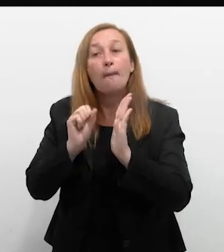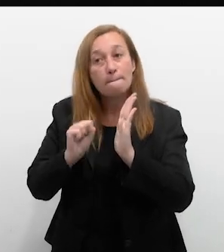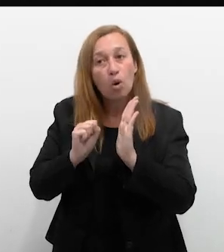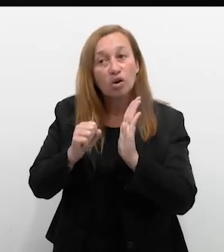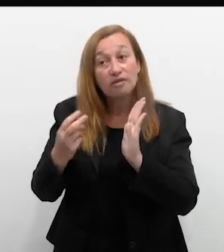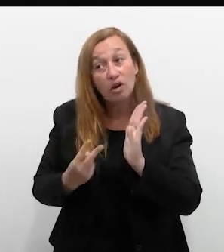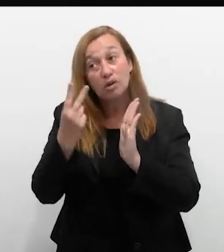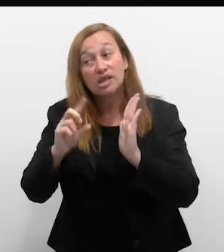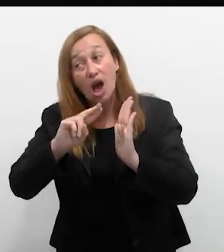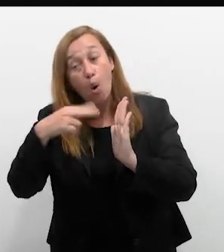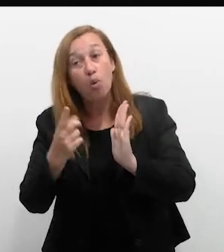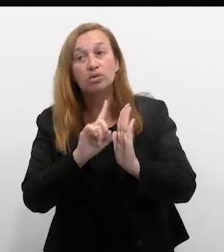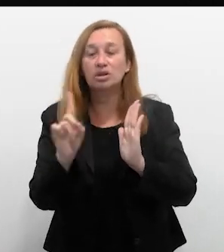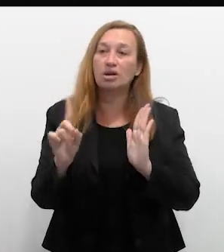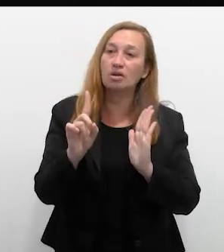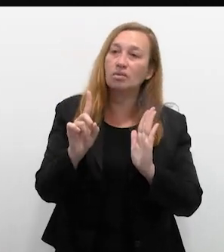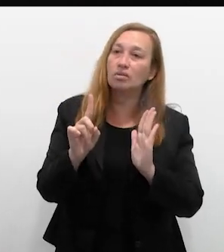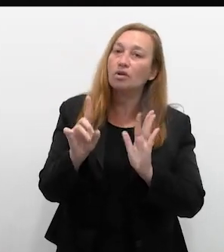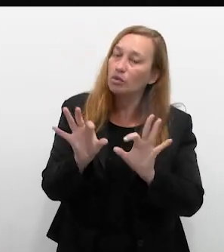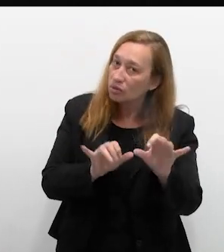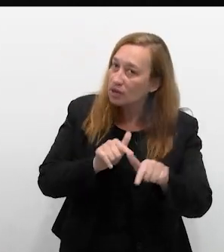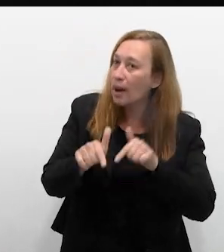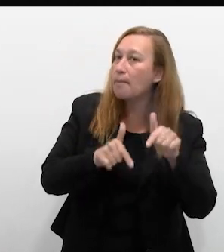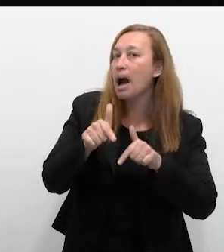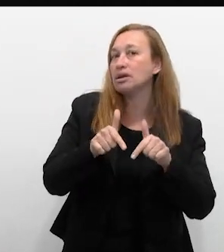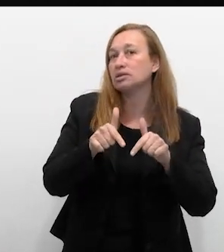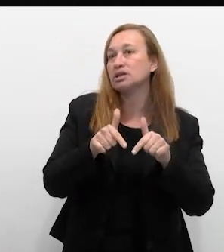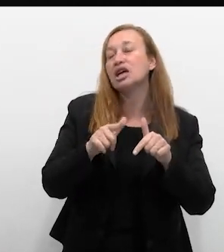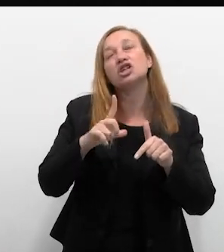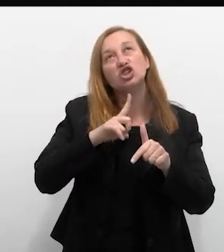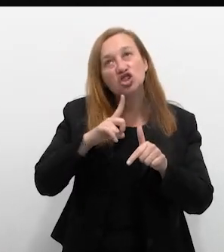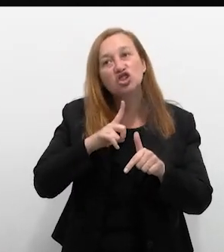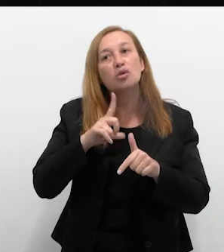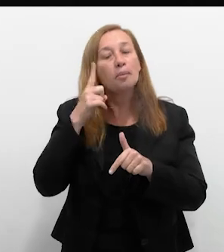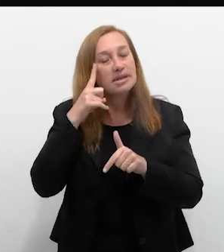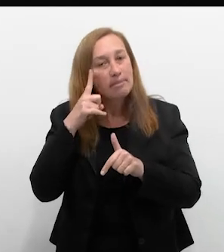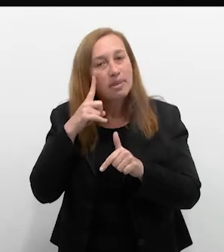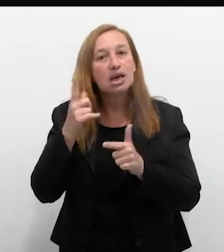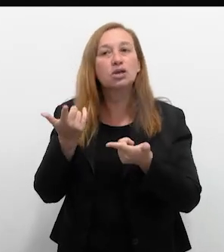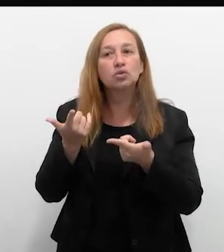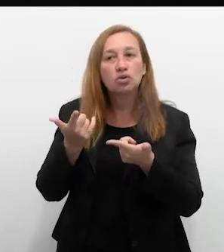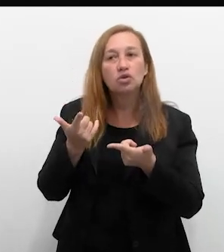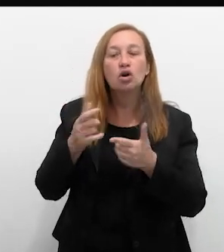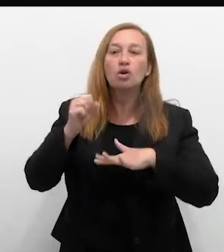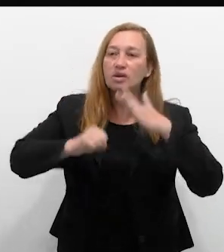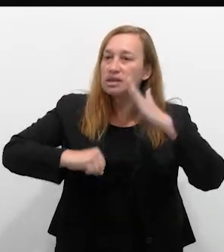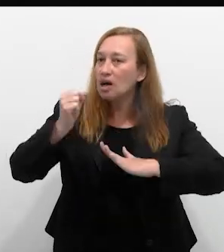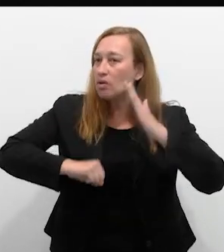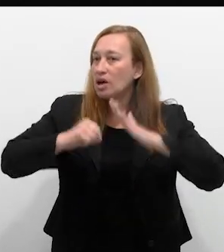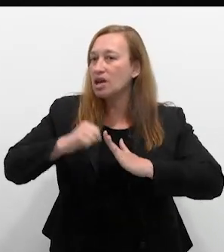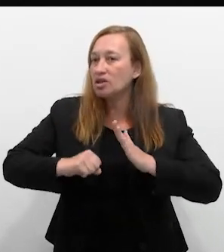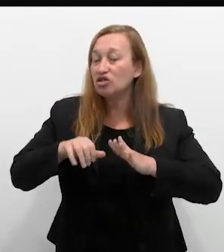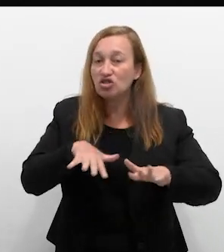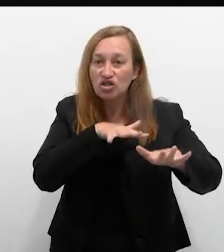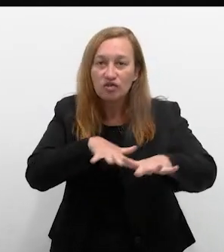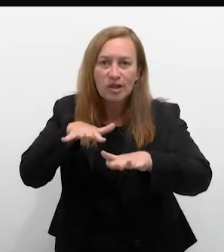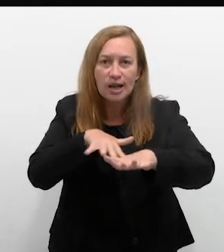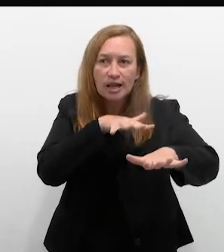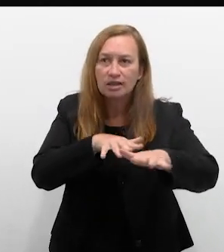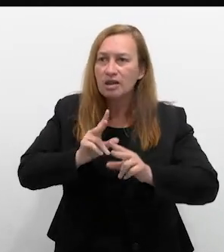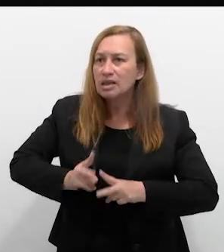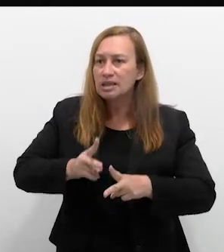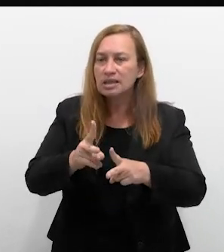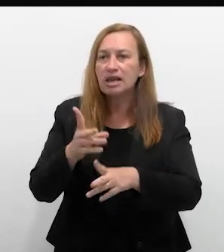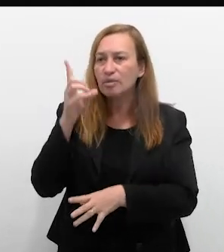pode privilegiar ou não a sequência do trabalho. E a gente tinha uma expectativa muito grande, o Salgueiro há muitos anos vinha